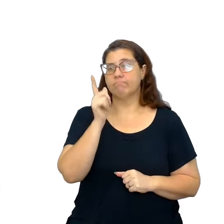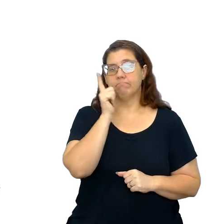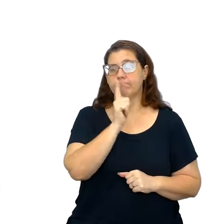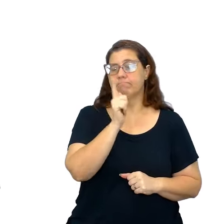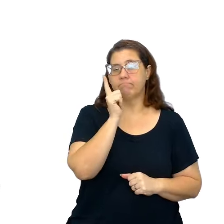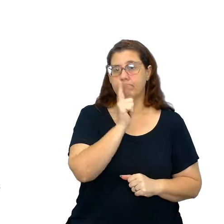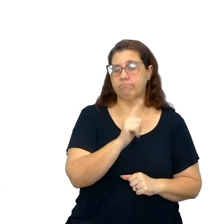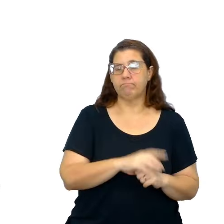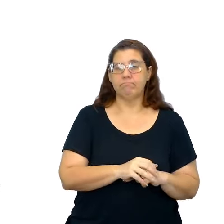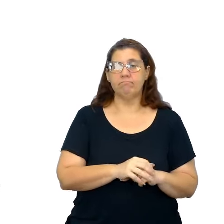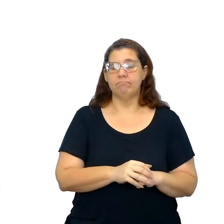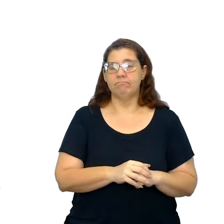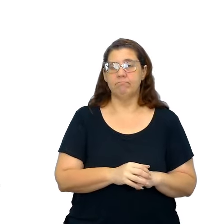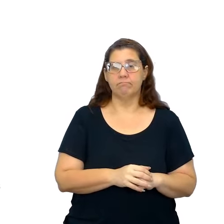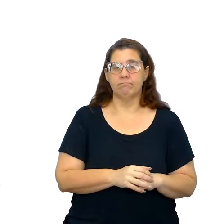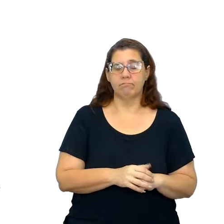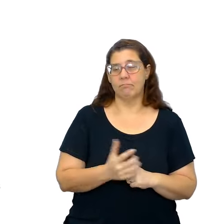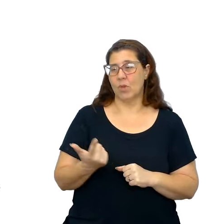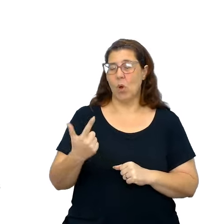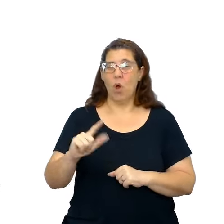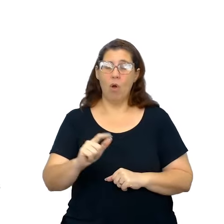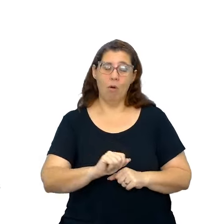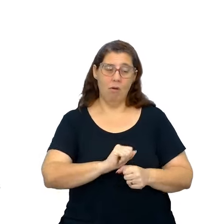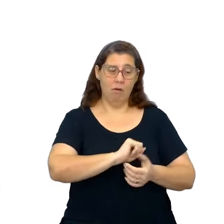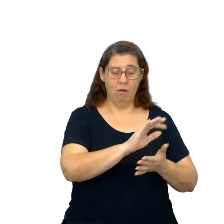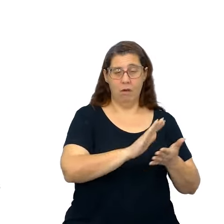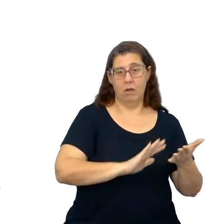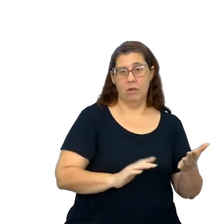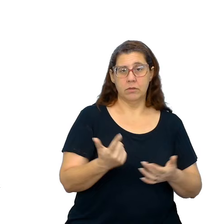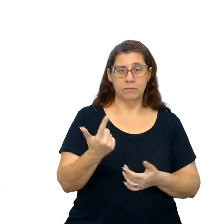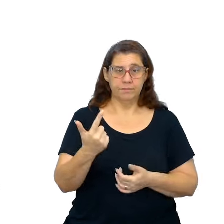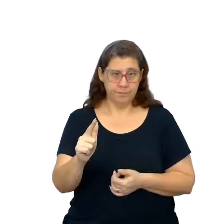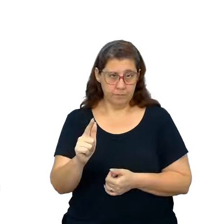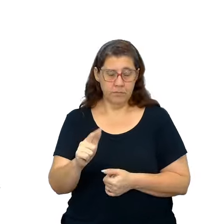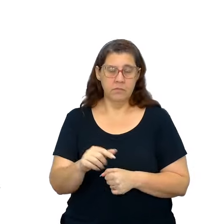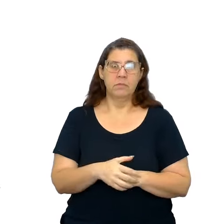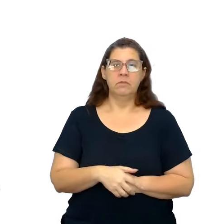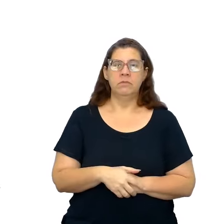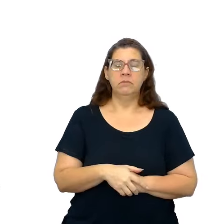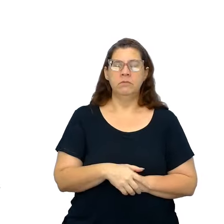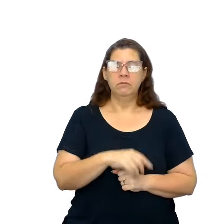consegue trabalhar outras atividades após essa atividade. Então,